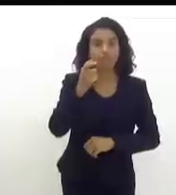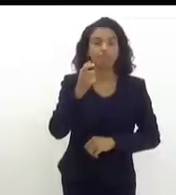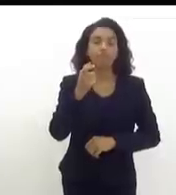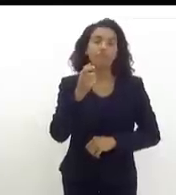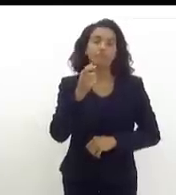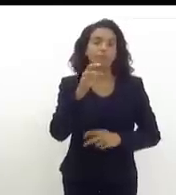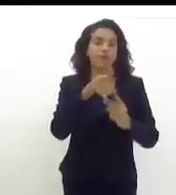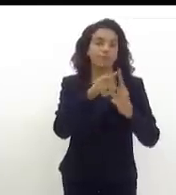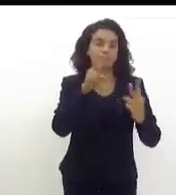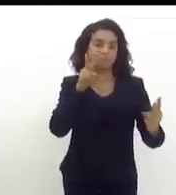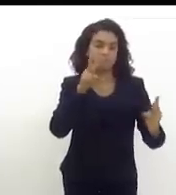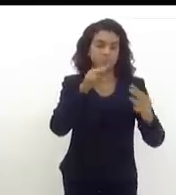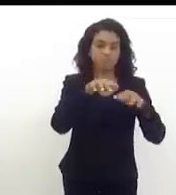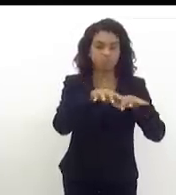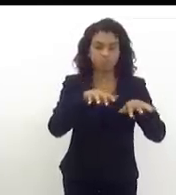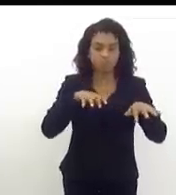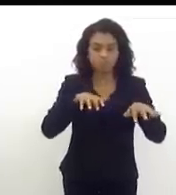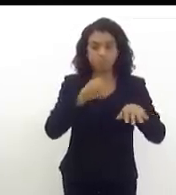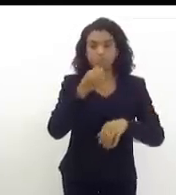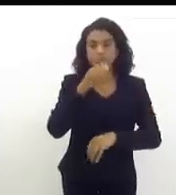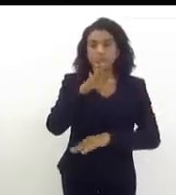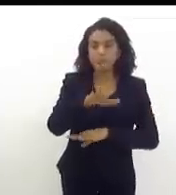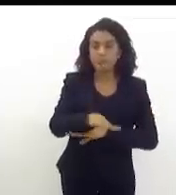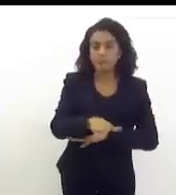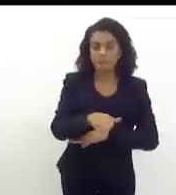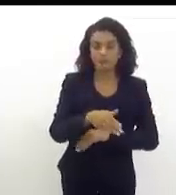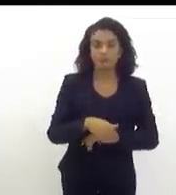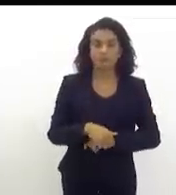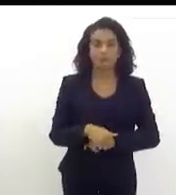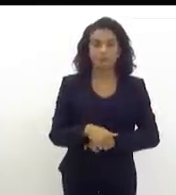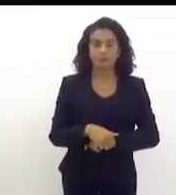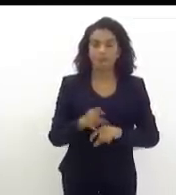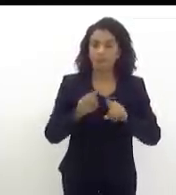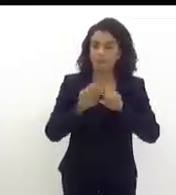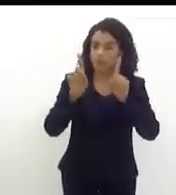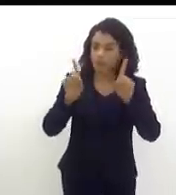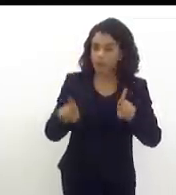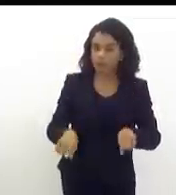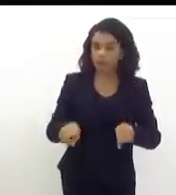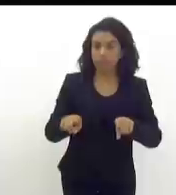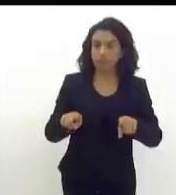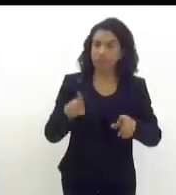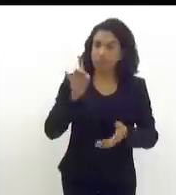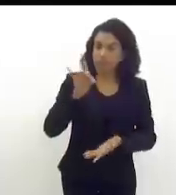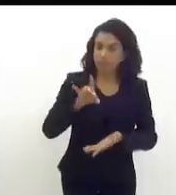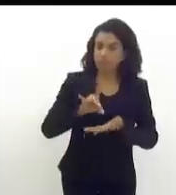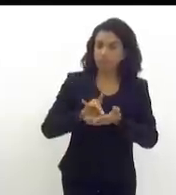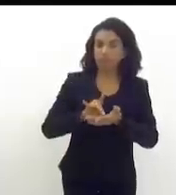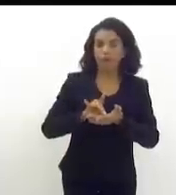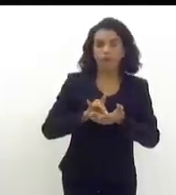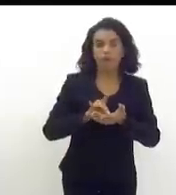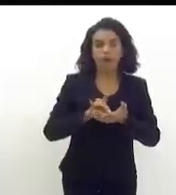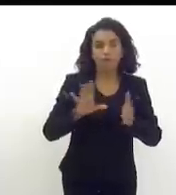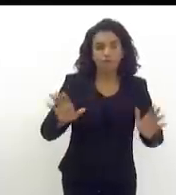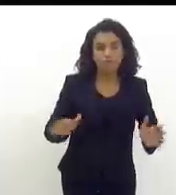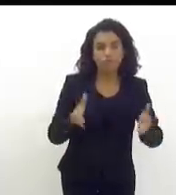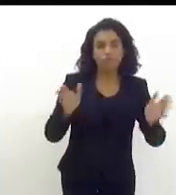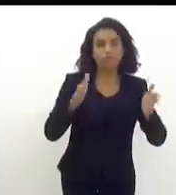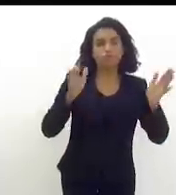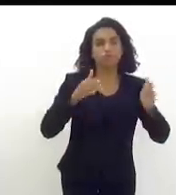virtualmente Boa tarde nobres funcionários que de fato fazem com que essa casa funcione